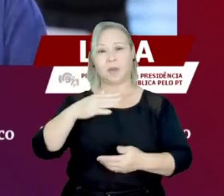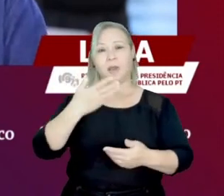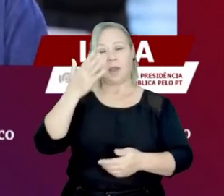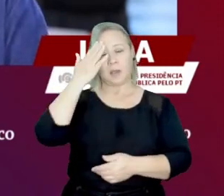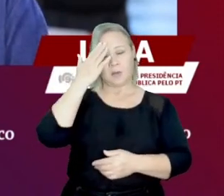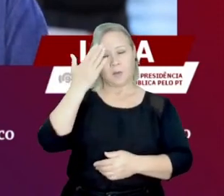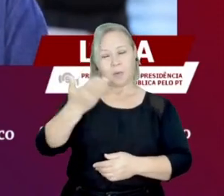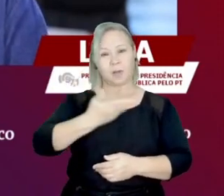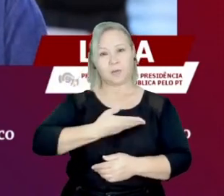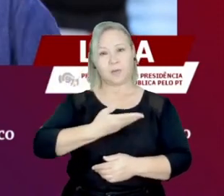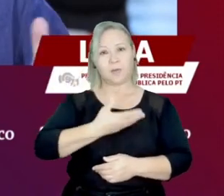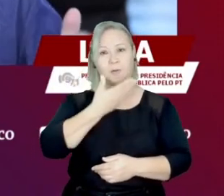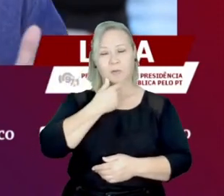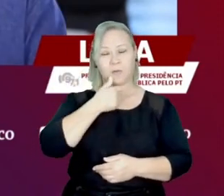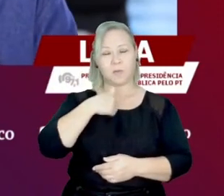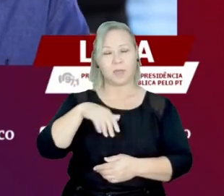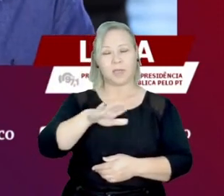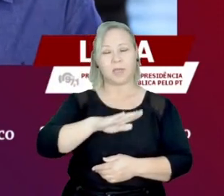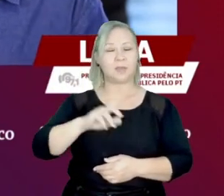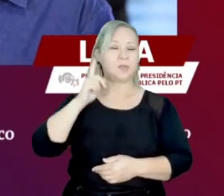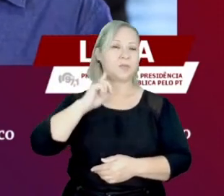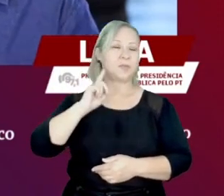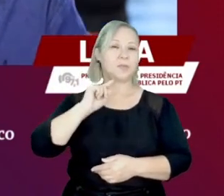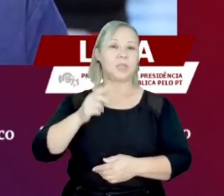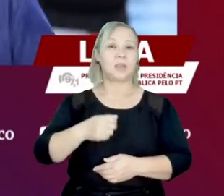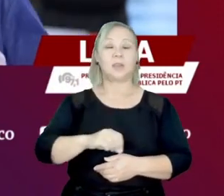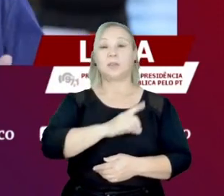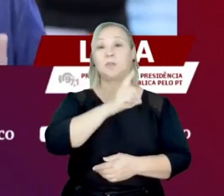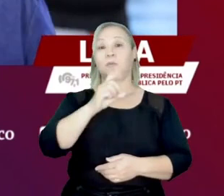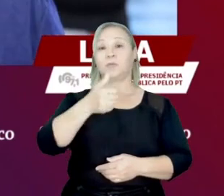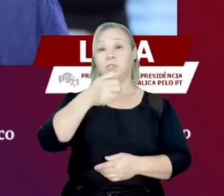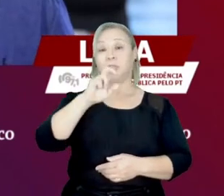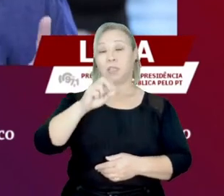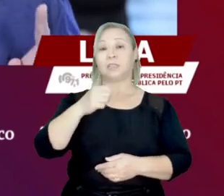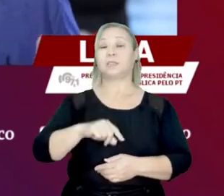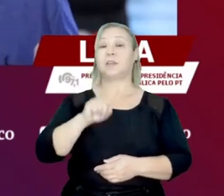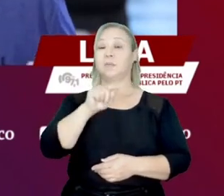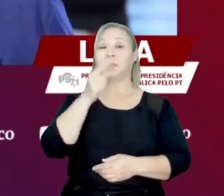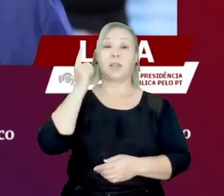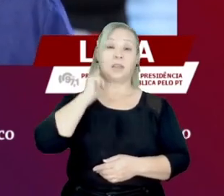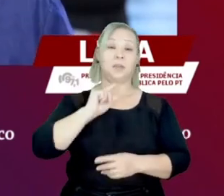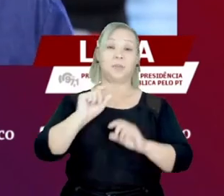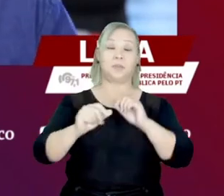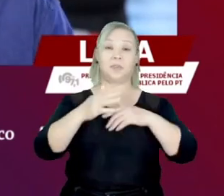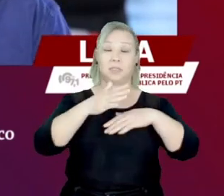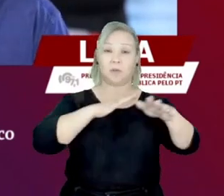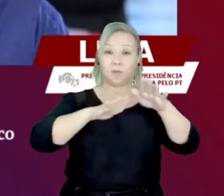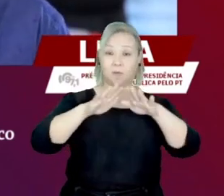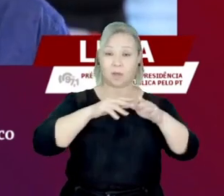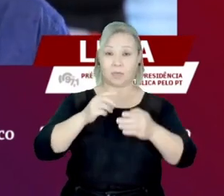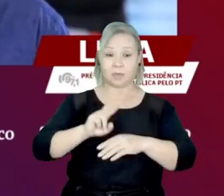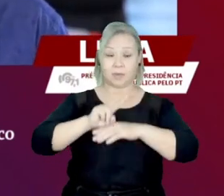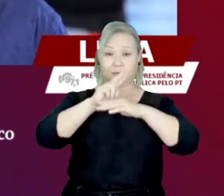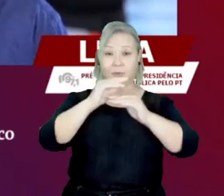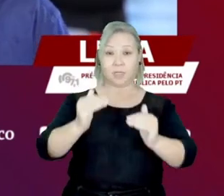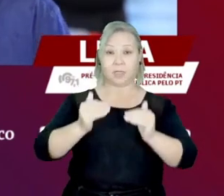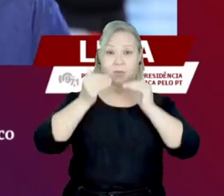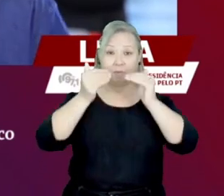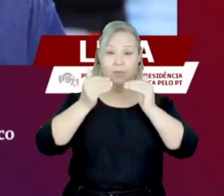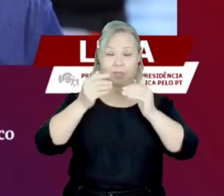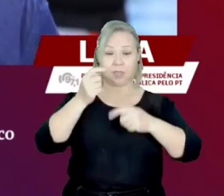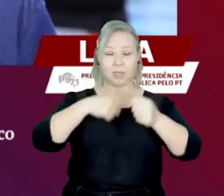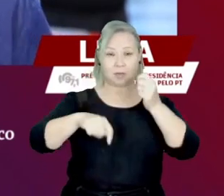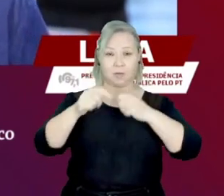economia mineira. Beijo no coração. Valeu, Lula. Agradecendo mais uma vez a nossa produção aqui. Ó, não se